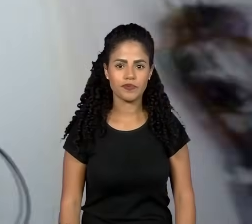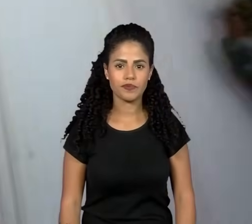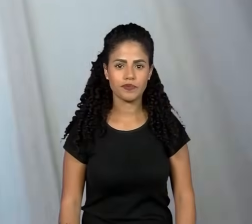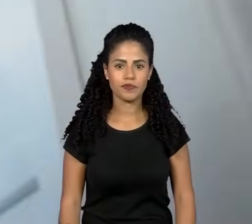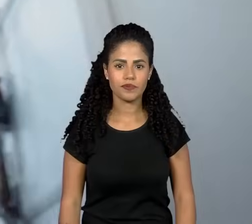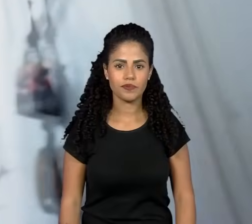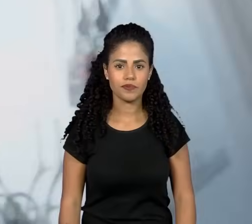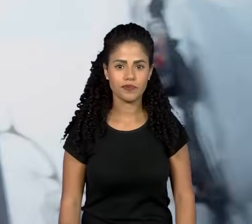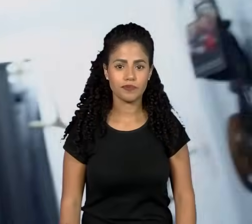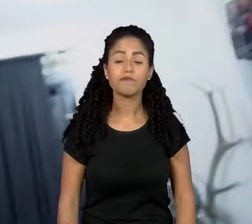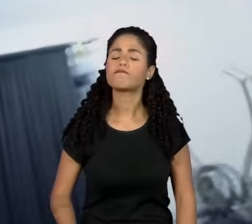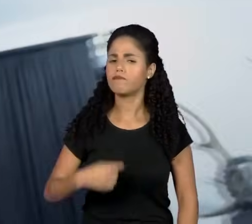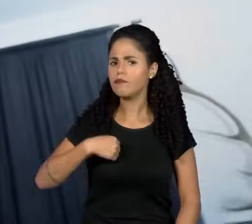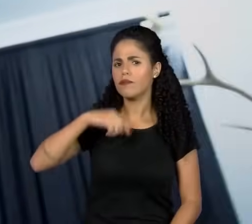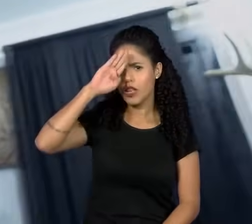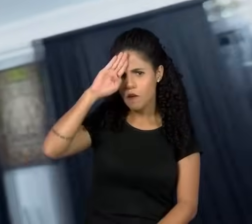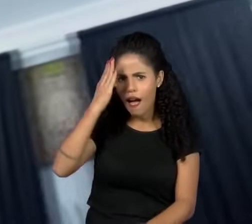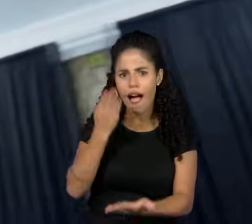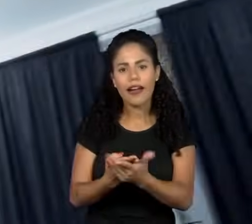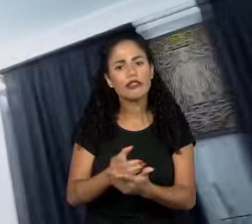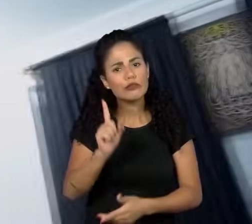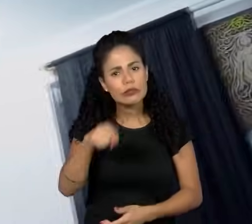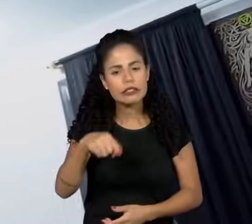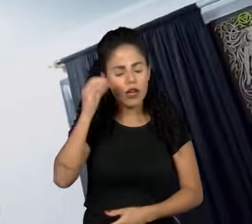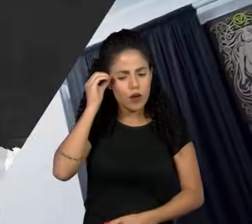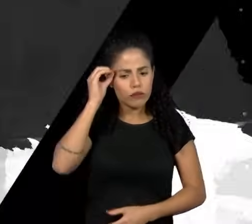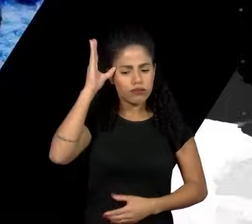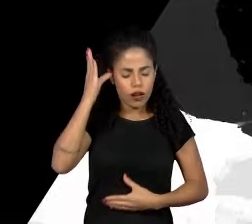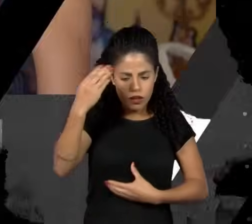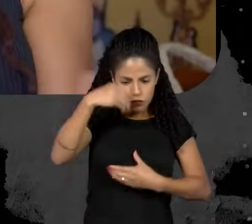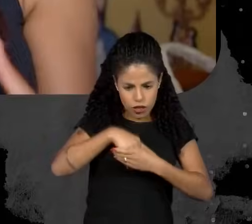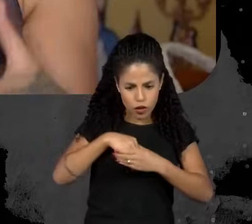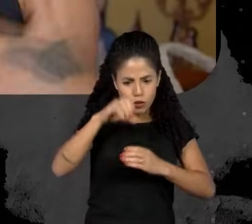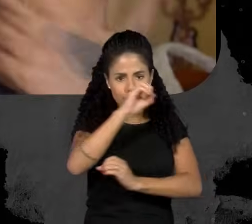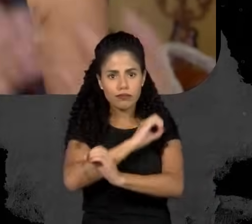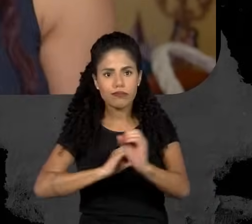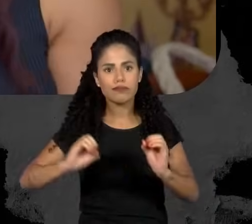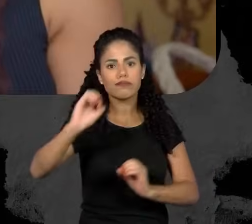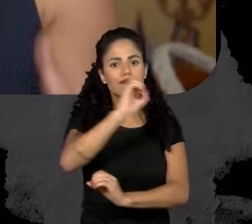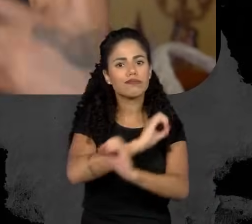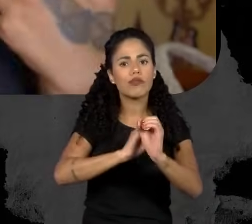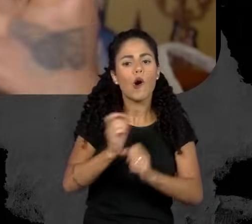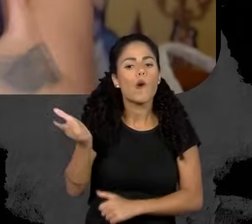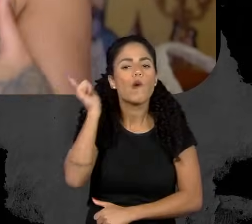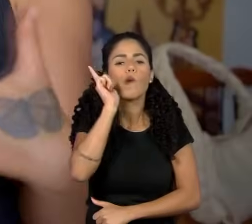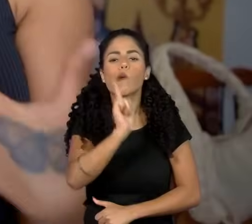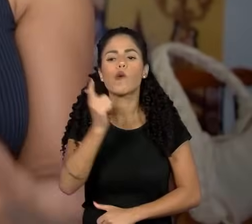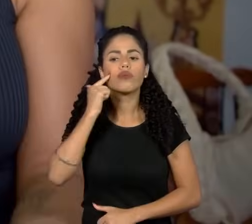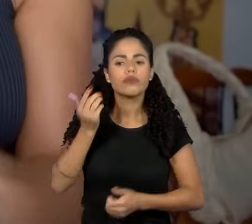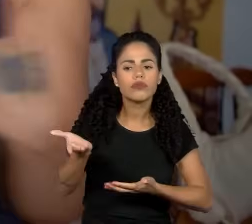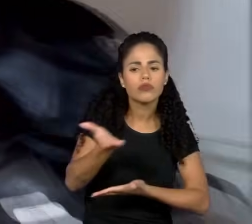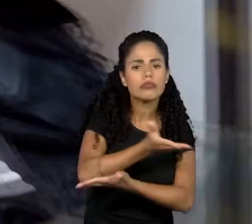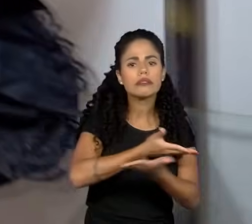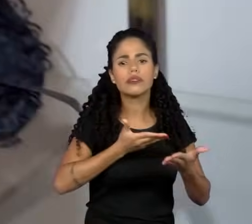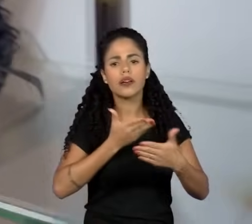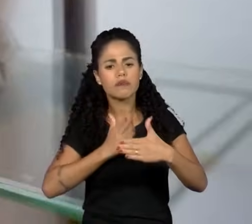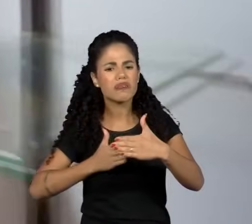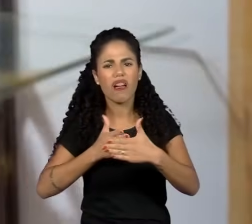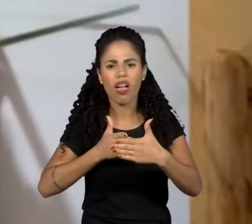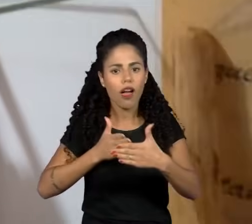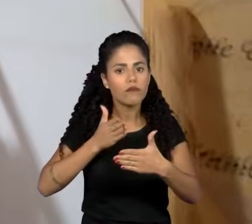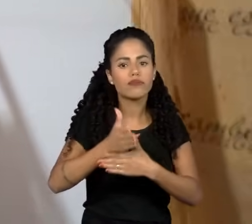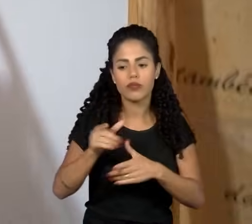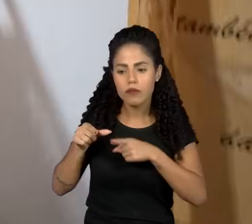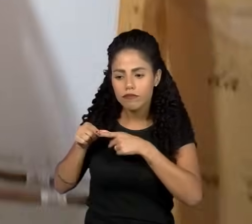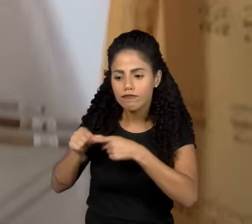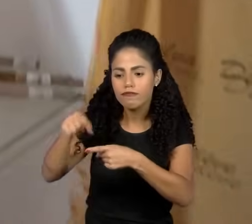Eu acredito que o esoterismo precisa acessar mais essa margem, né? Essa marginalidade das pessoas de